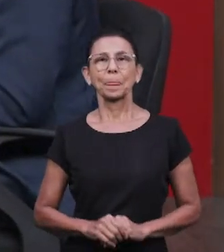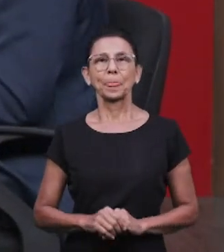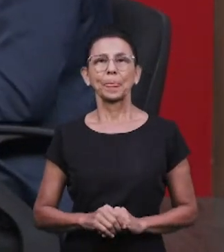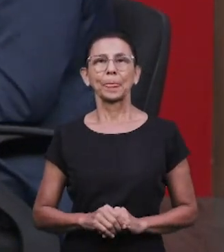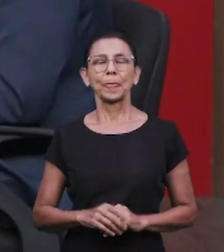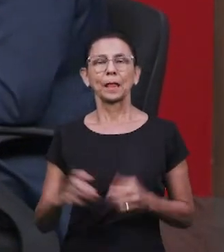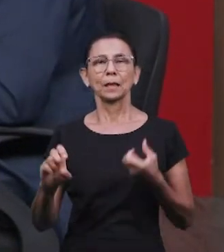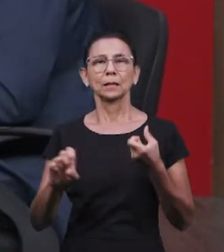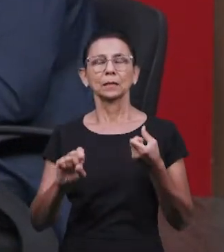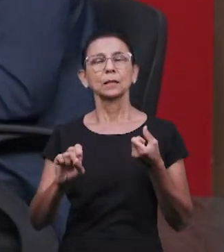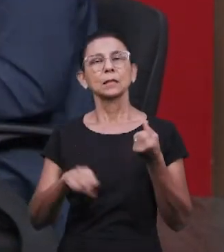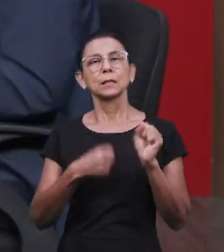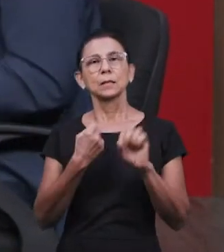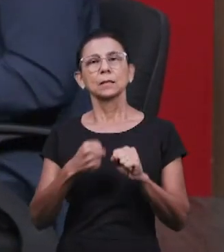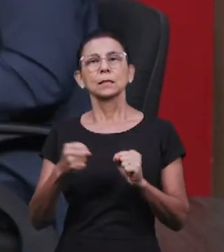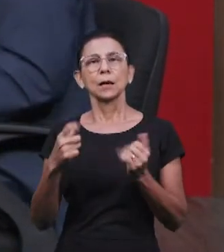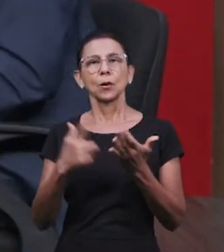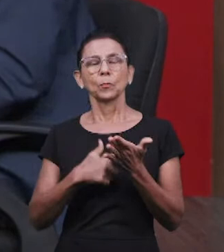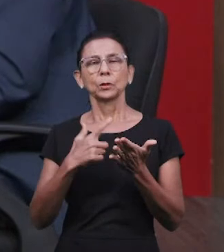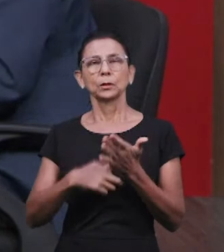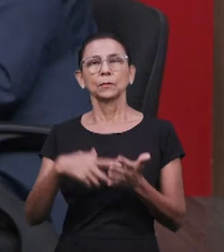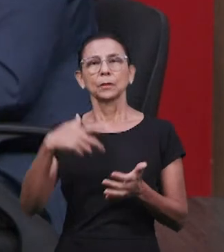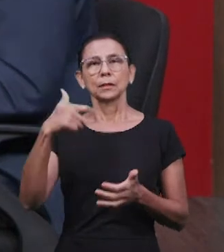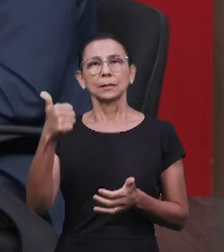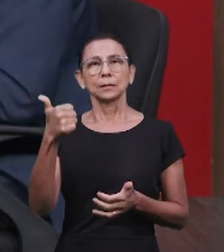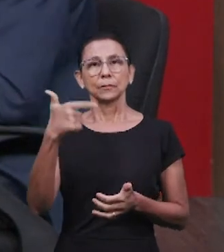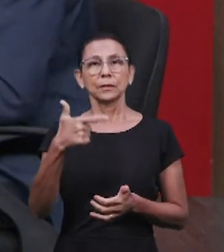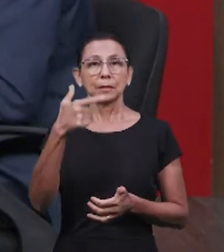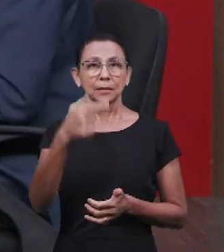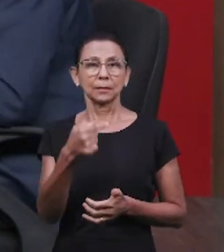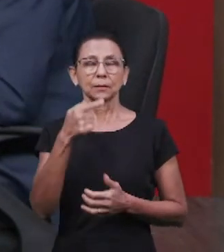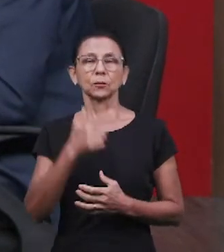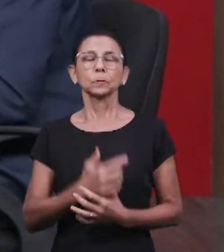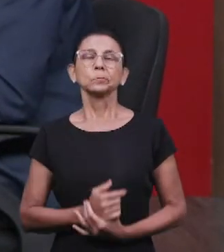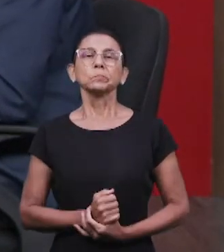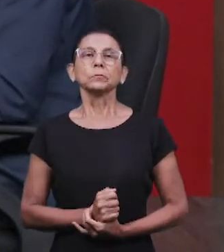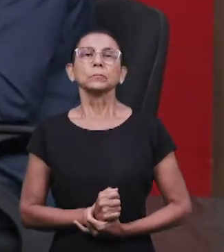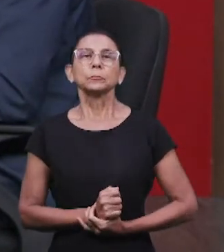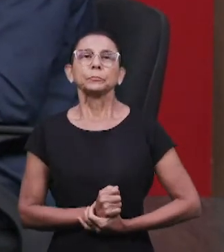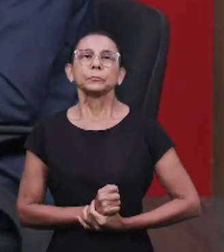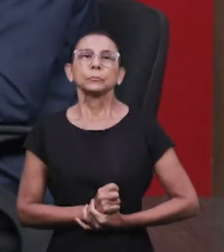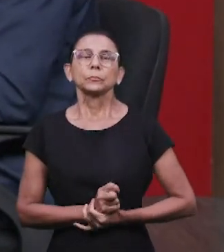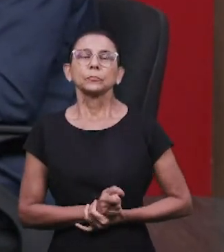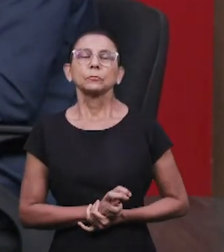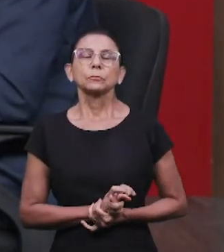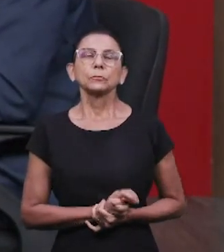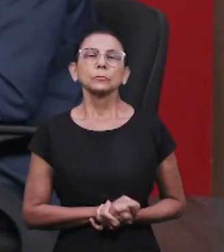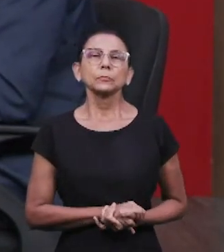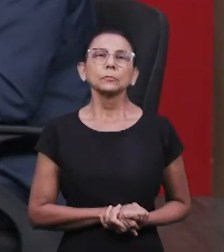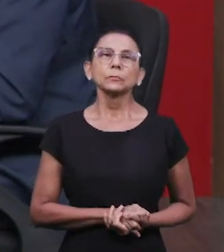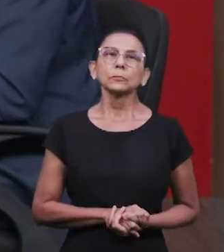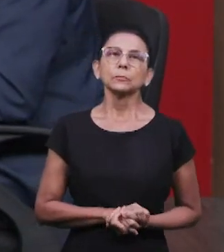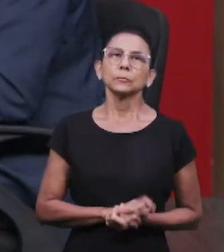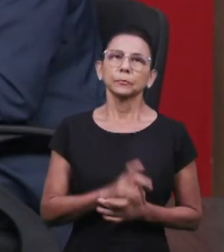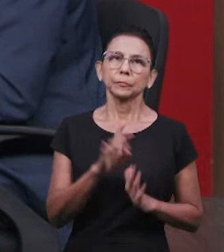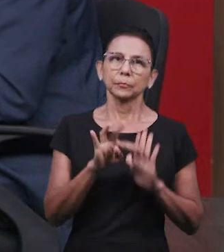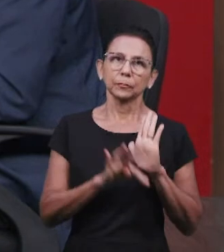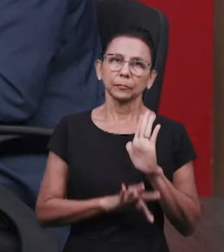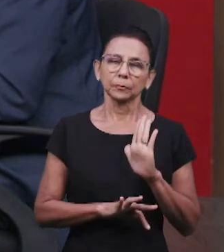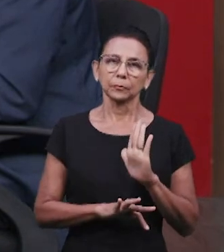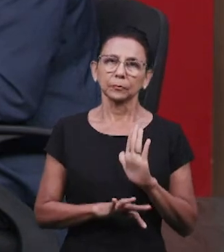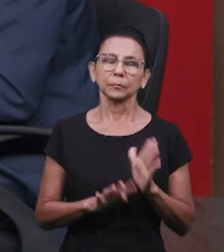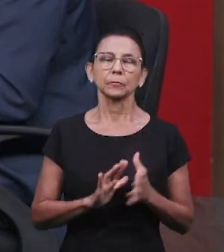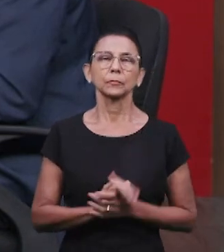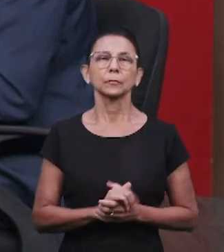então aqui, meus irmãos, vamos ler hoje o Salmo 127, né? É um salmo muito abençoado, que diz o seguinte, Salmos, diz o